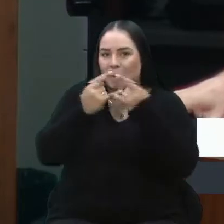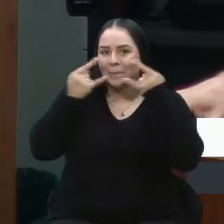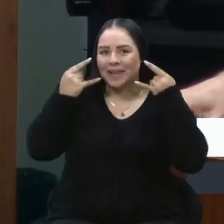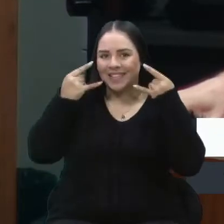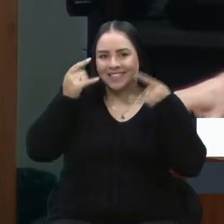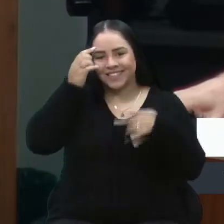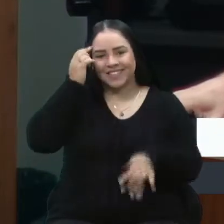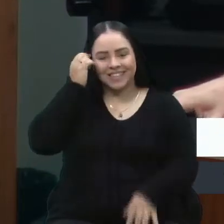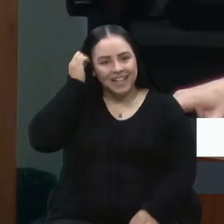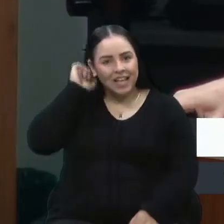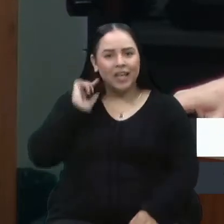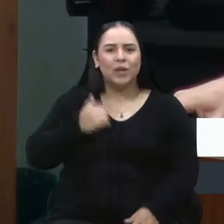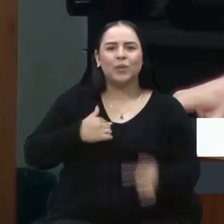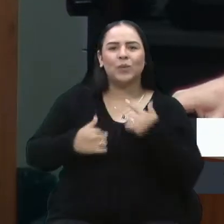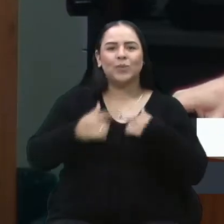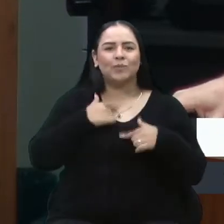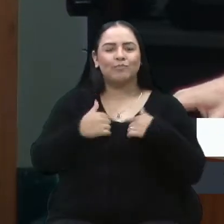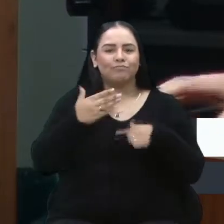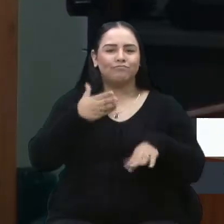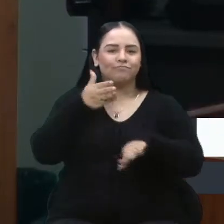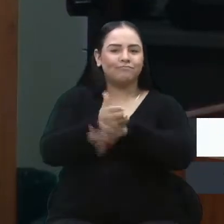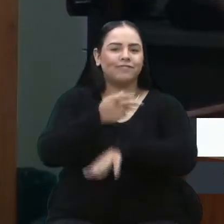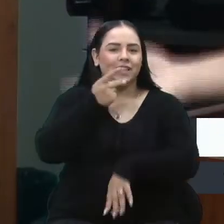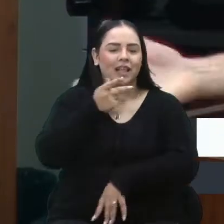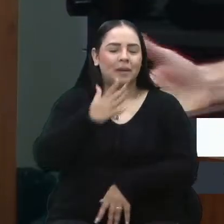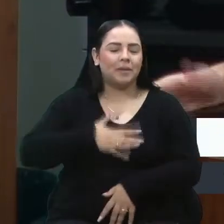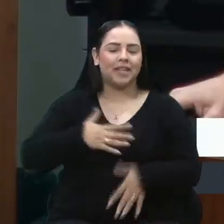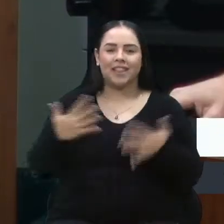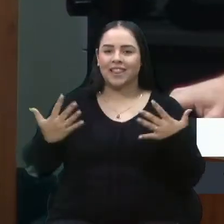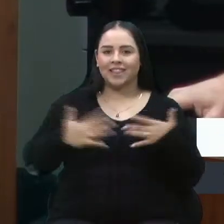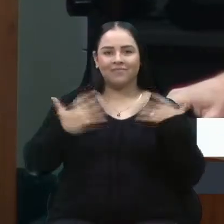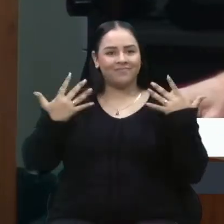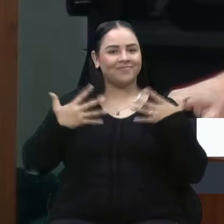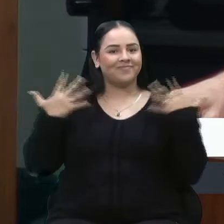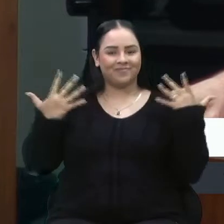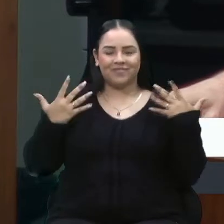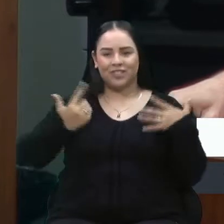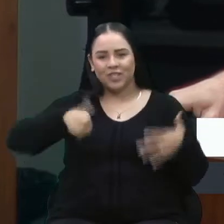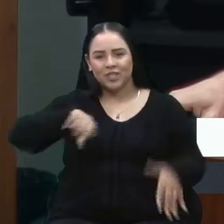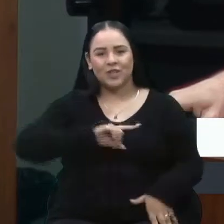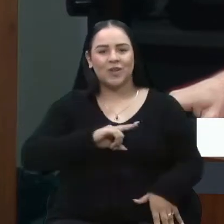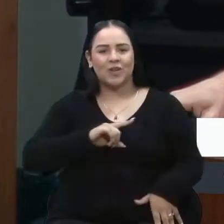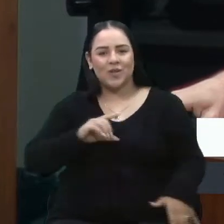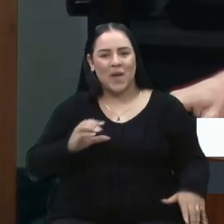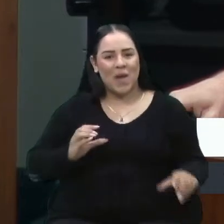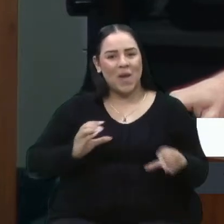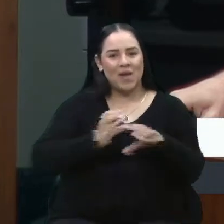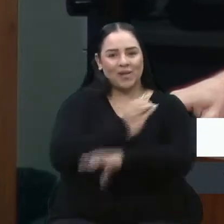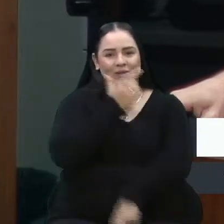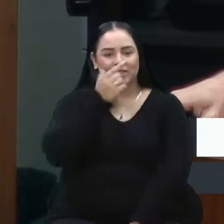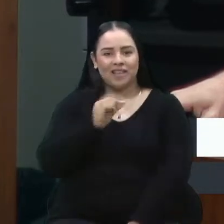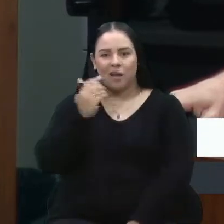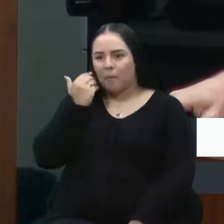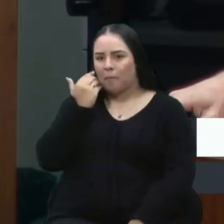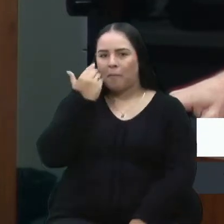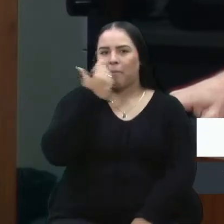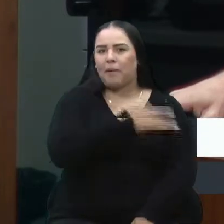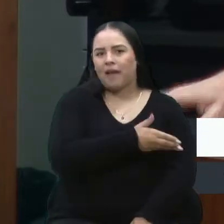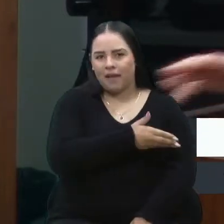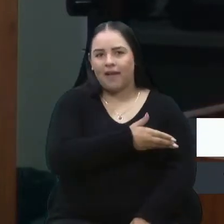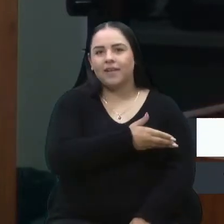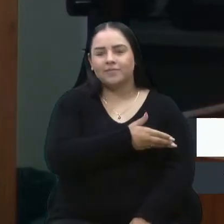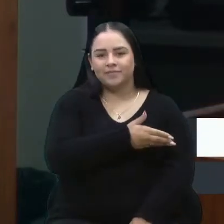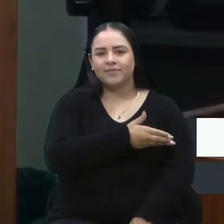gostaria de vir aqui poder externar minha alegria completa por a gente ter se livrado desse artefato que